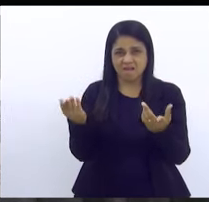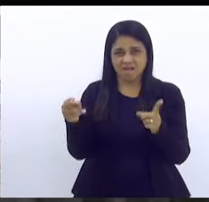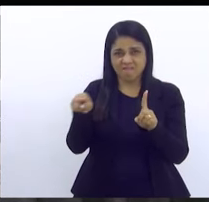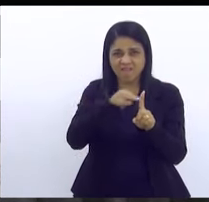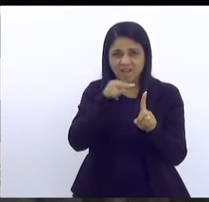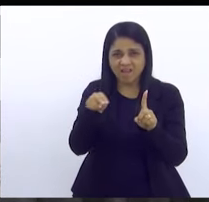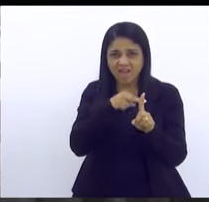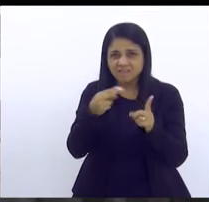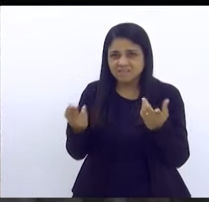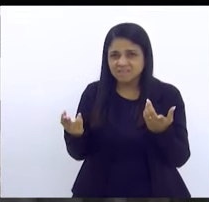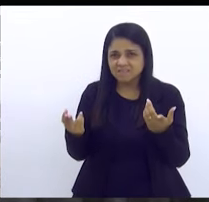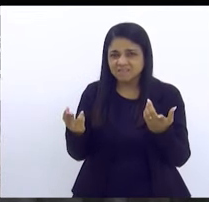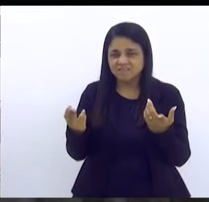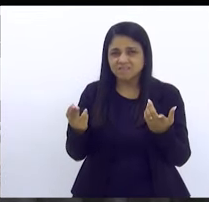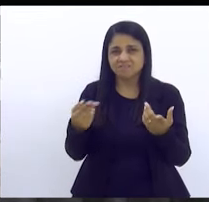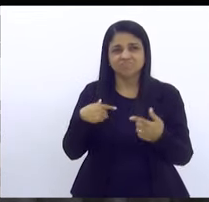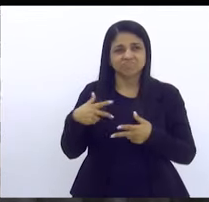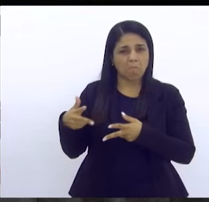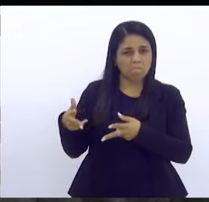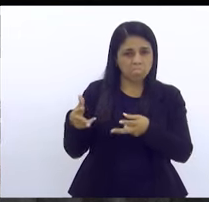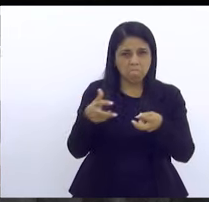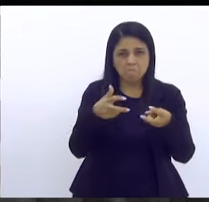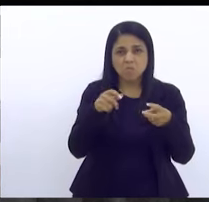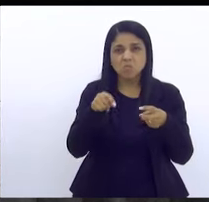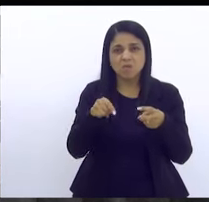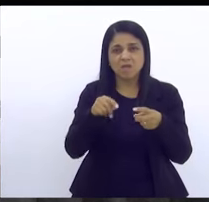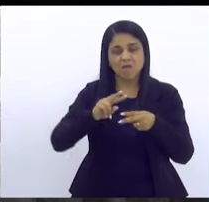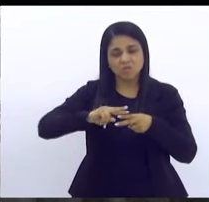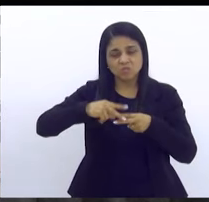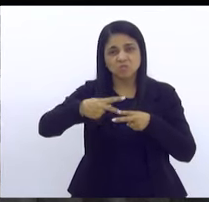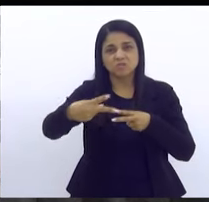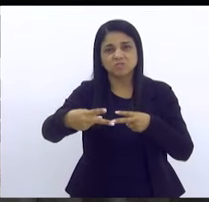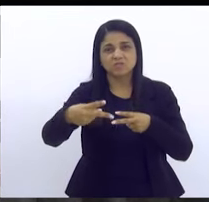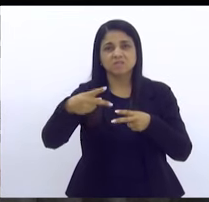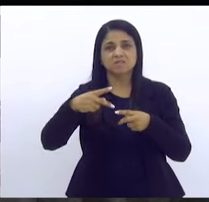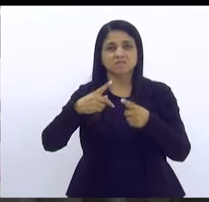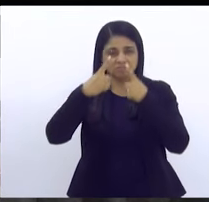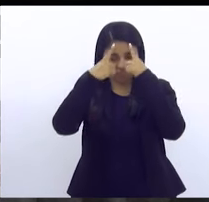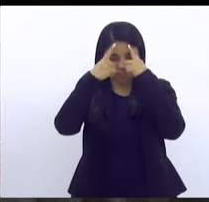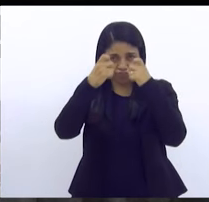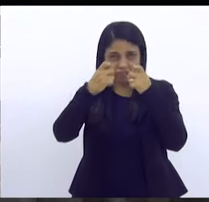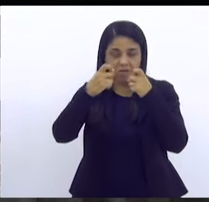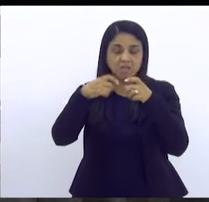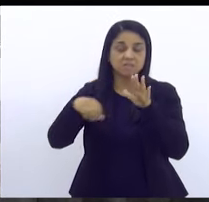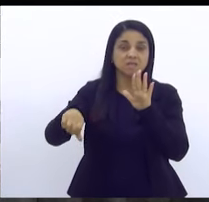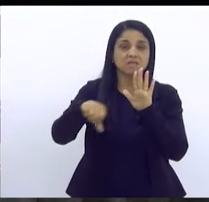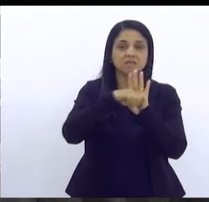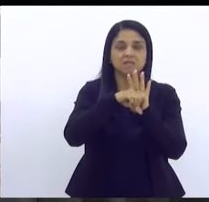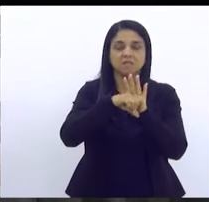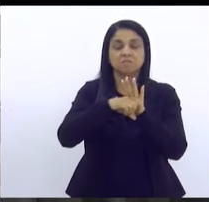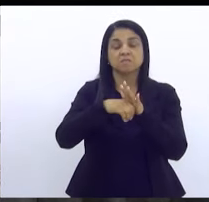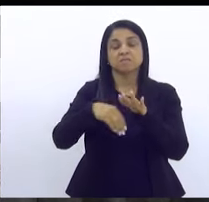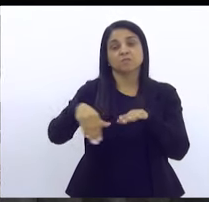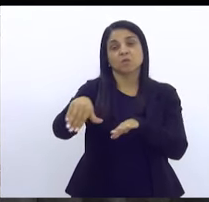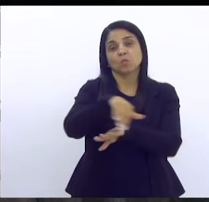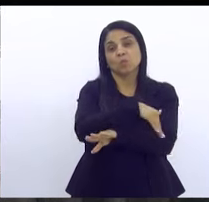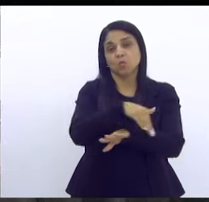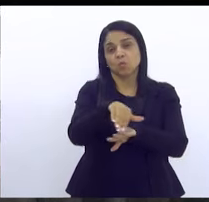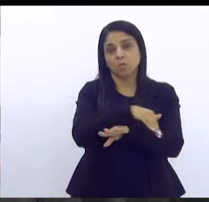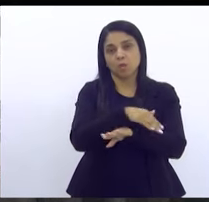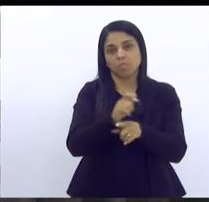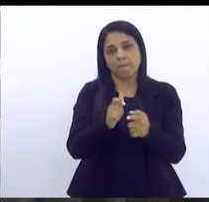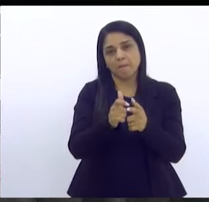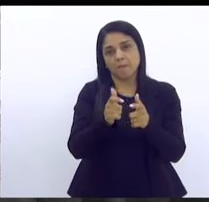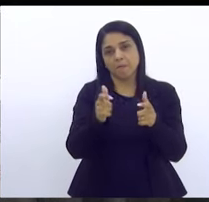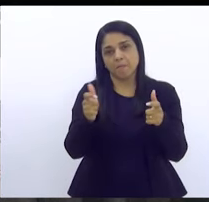aqui, né, todas as consequências do dia a dia do aumento do crime de rua. E se a gente pegar também